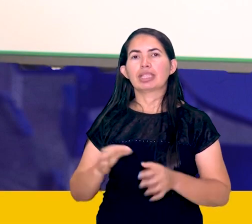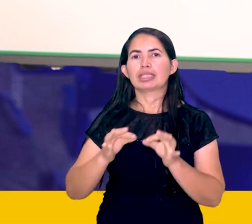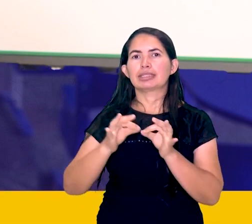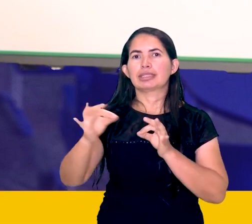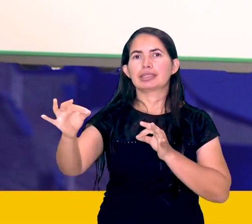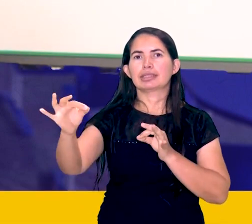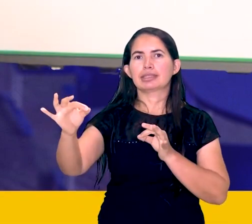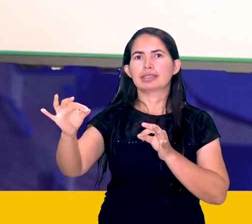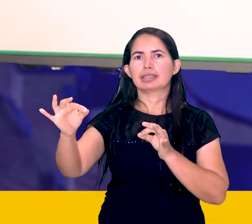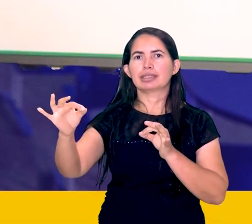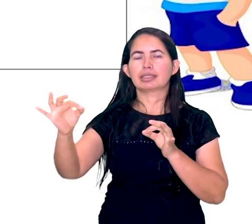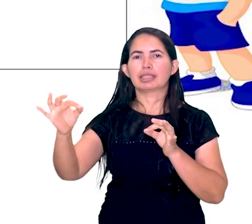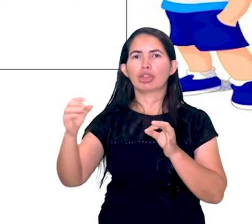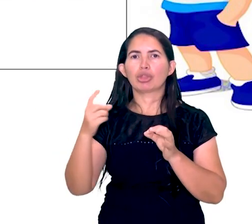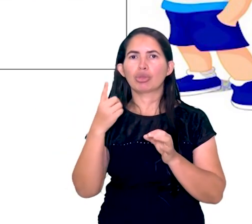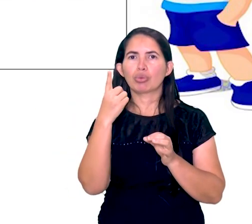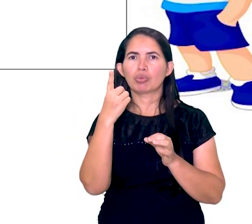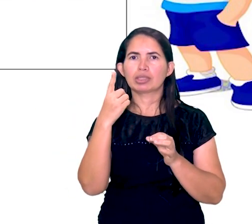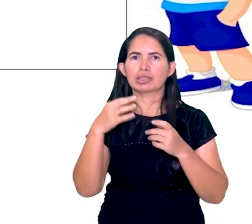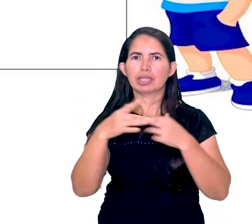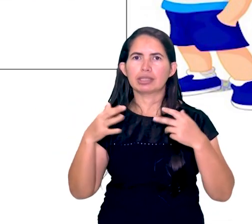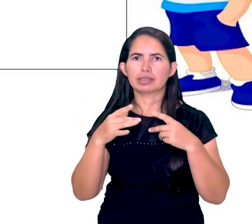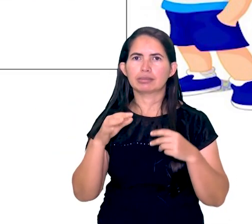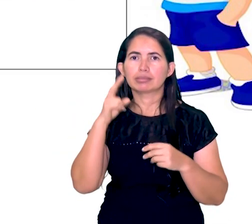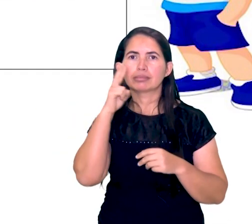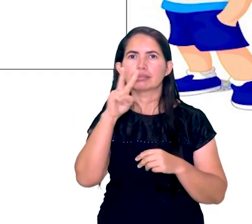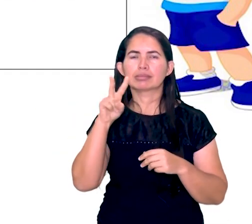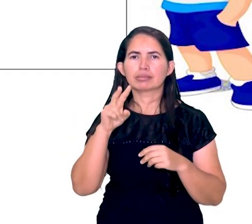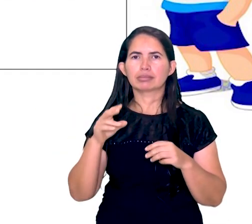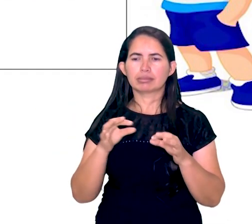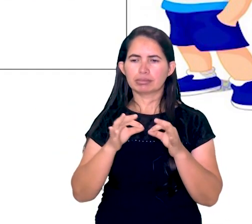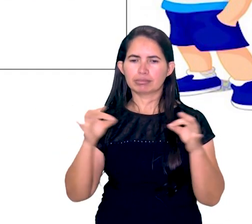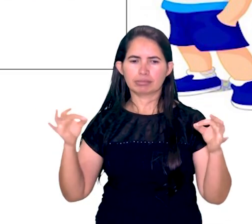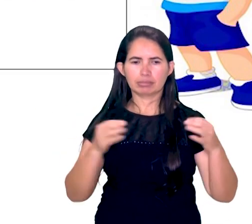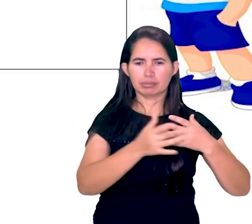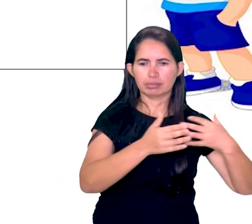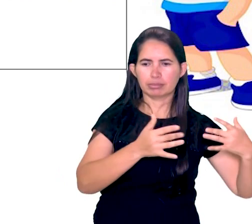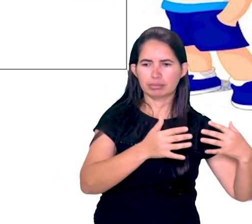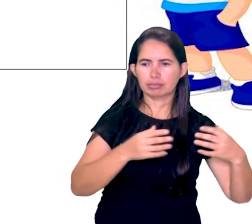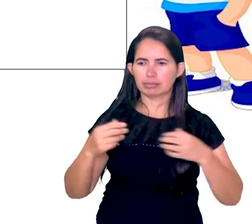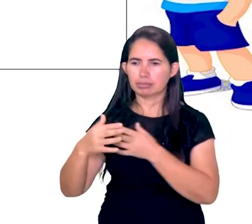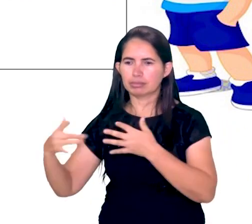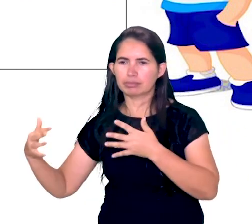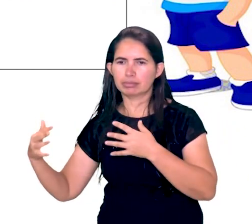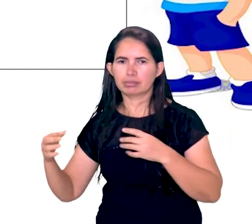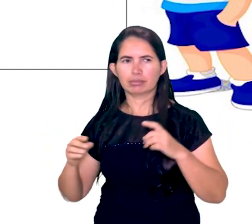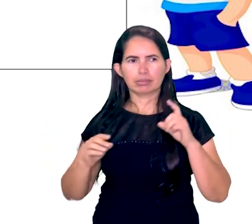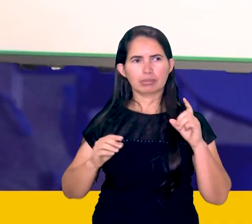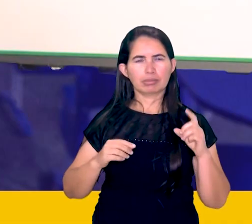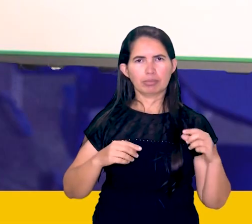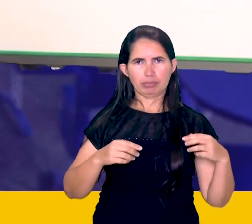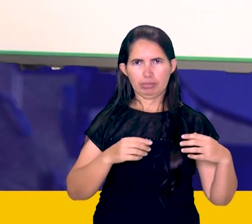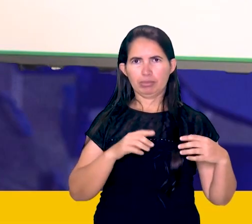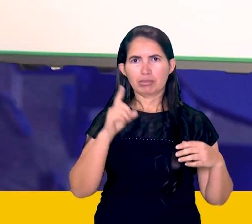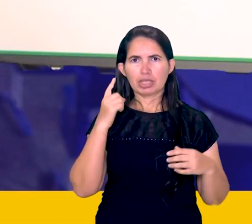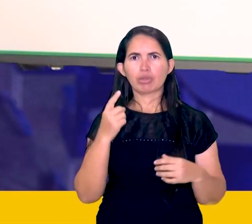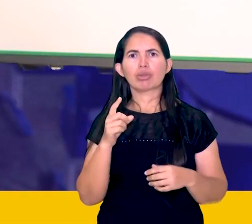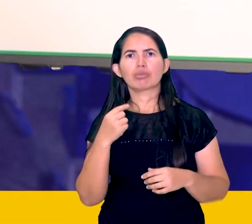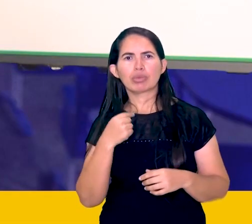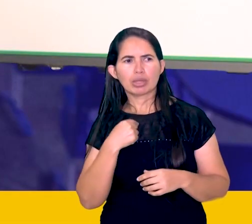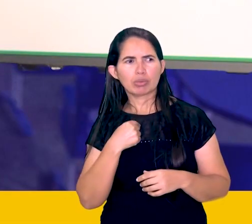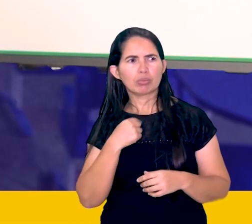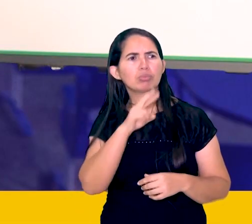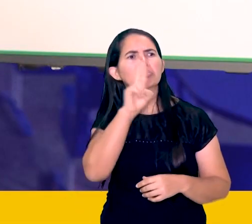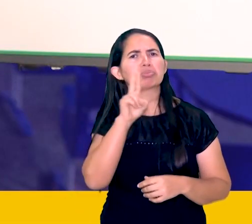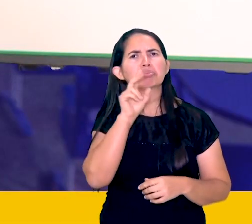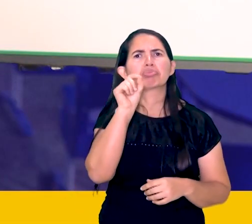A distância entre duas cidades. Vejam bem, entre duas cidades. Eu vou utilizar